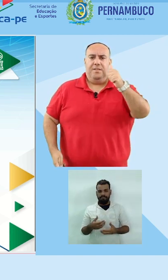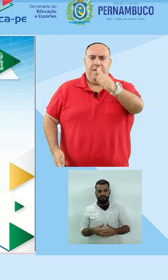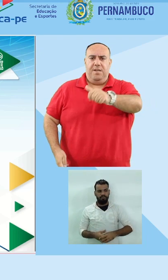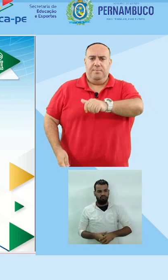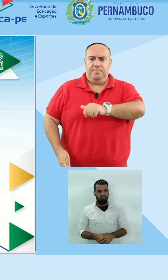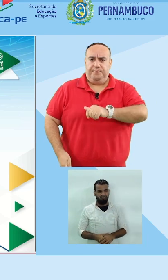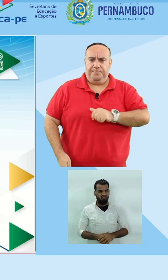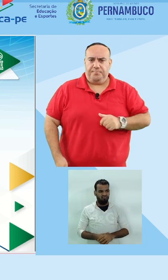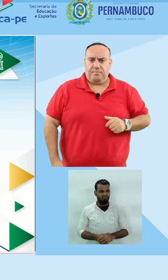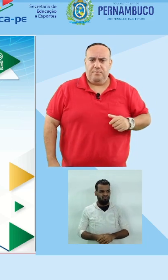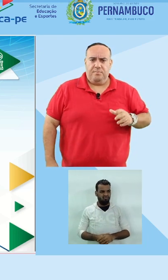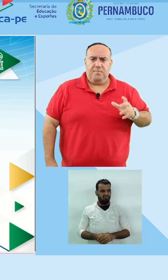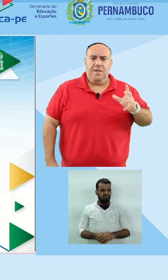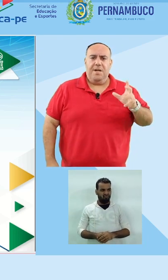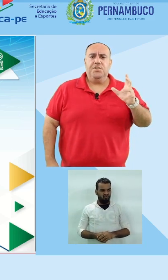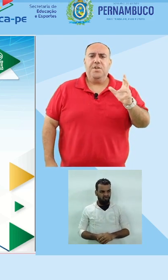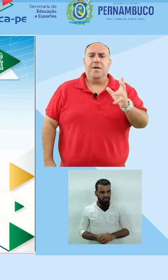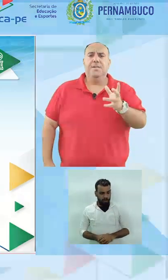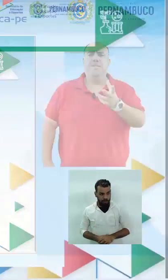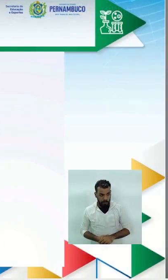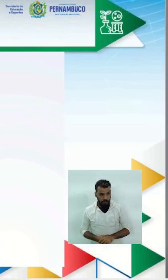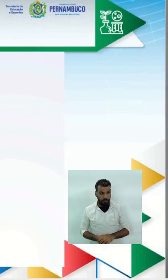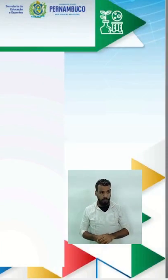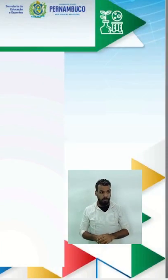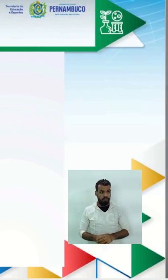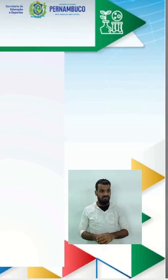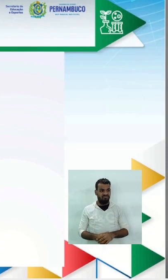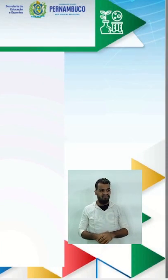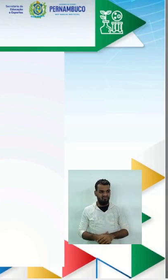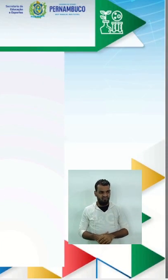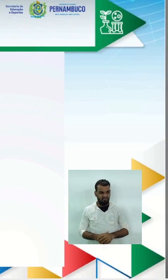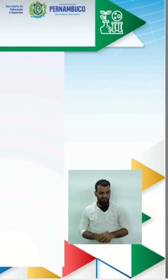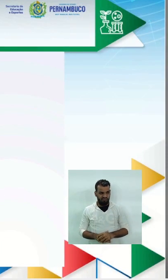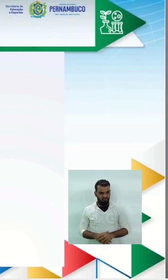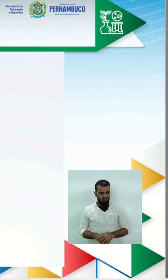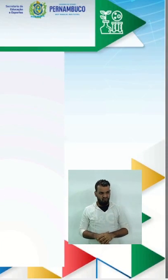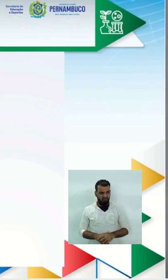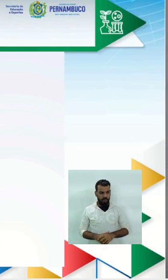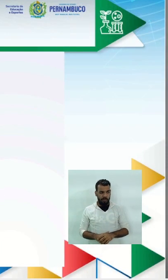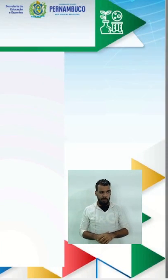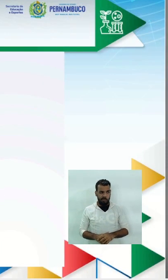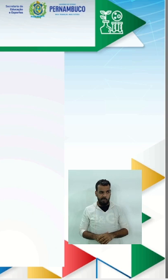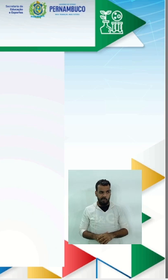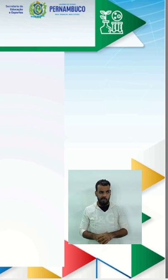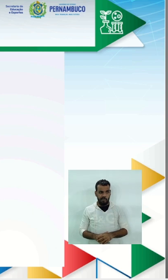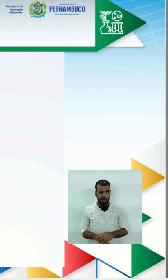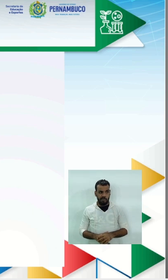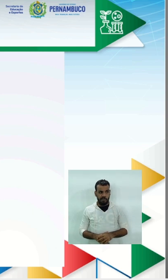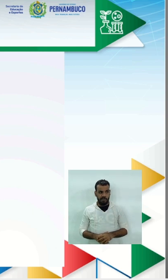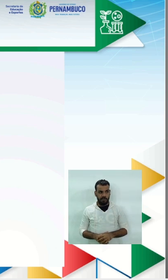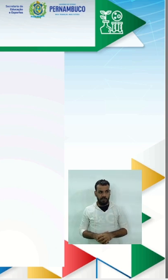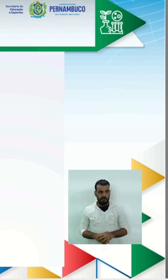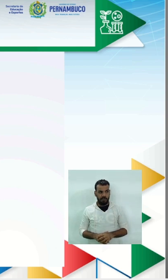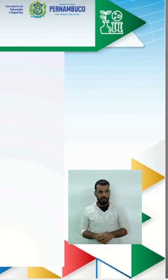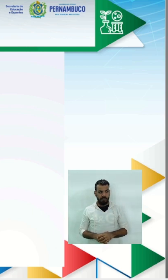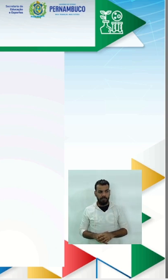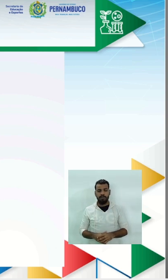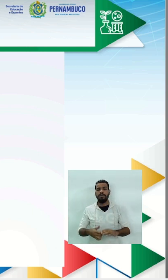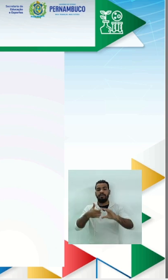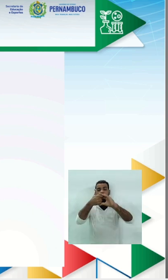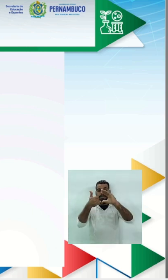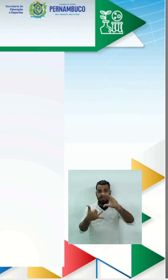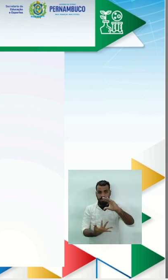Vamos lá, na tela. As características das rochas sedimentares. Nós temos as